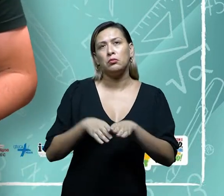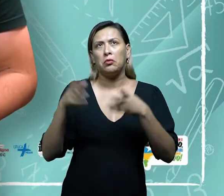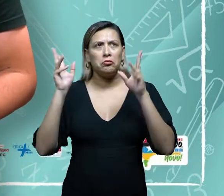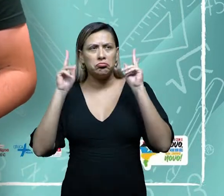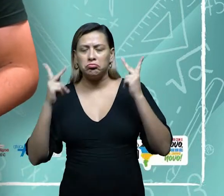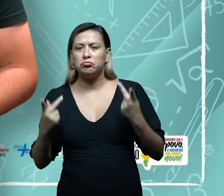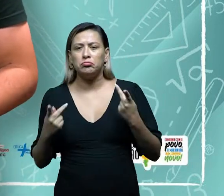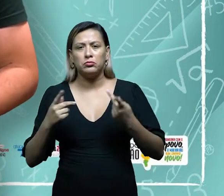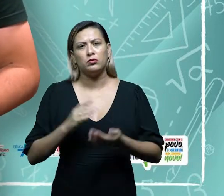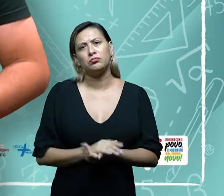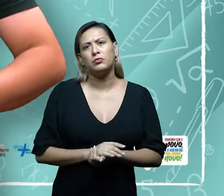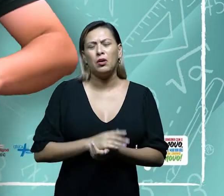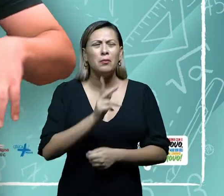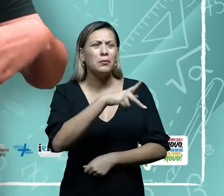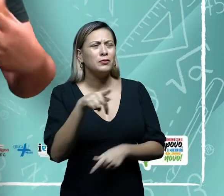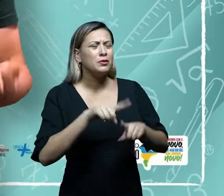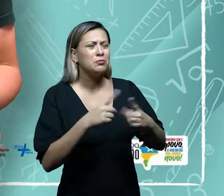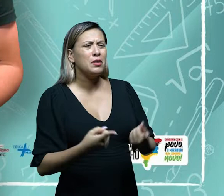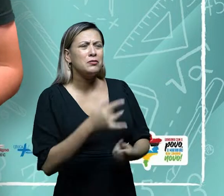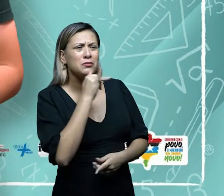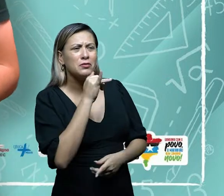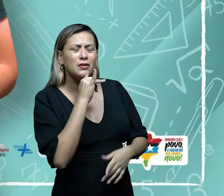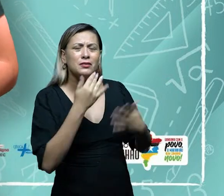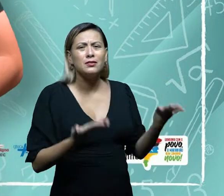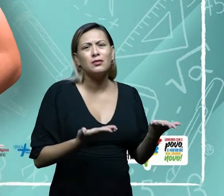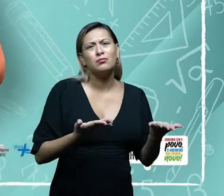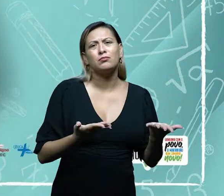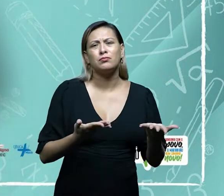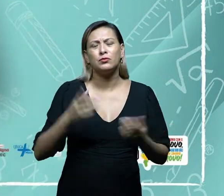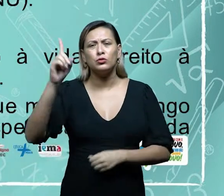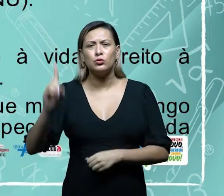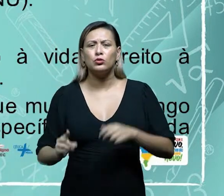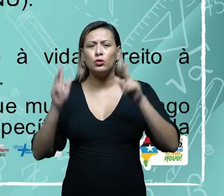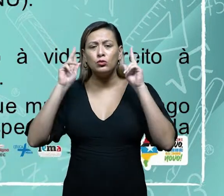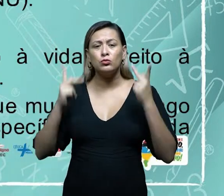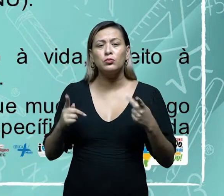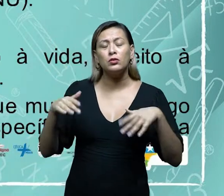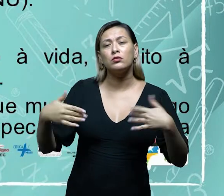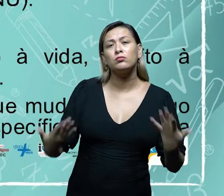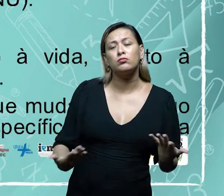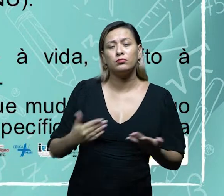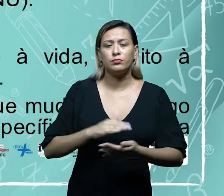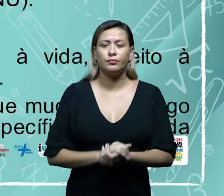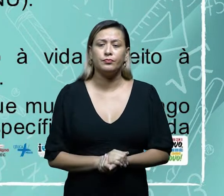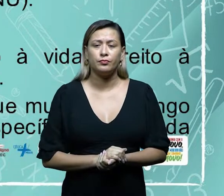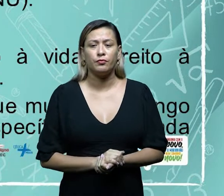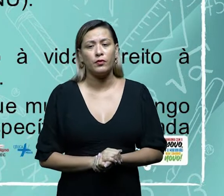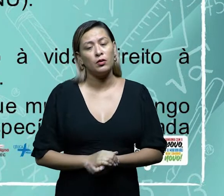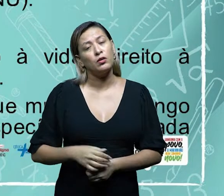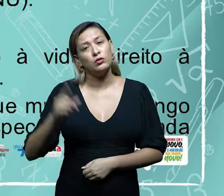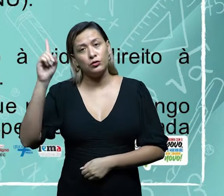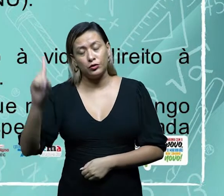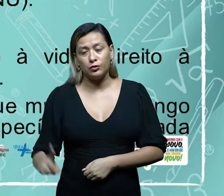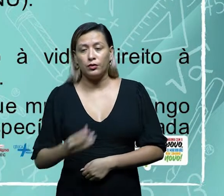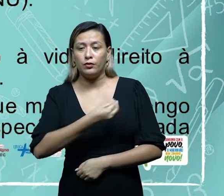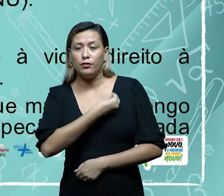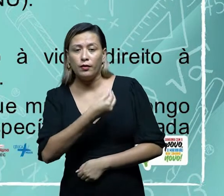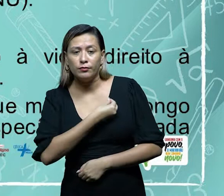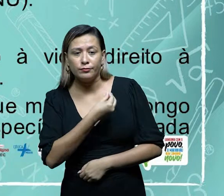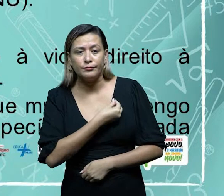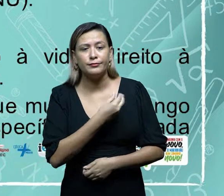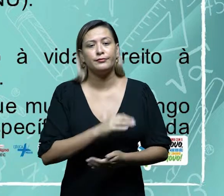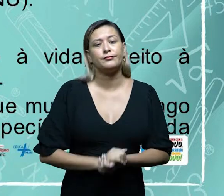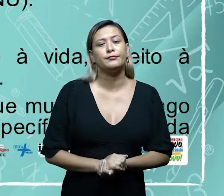direitos humanos, me diga aí, materialize para a gente, de fato, um exemplo. A gente pode citar o direito à vida, o direito à